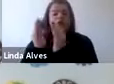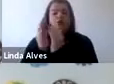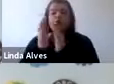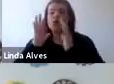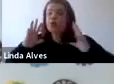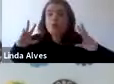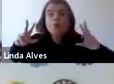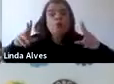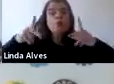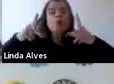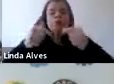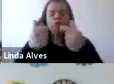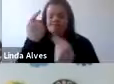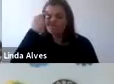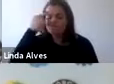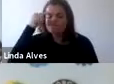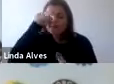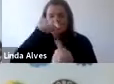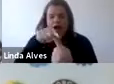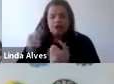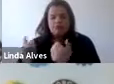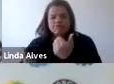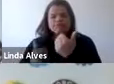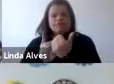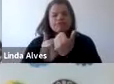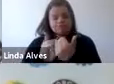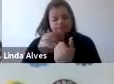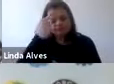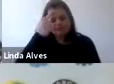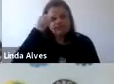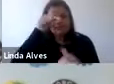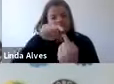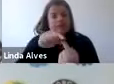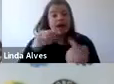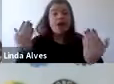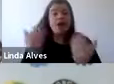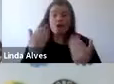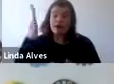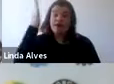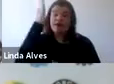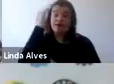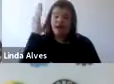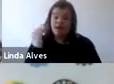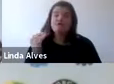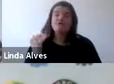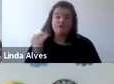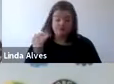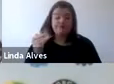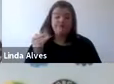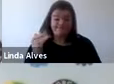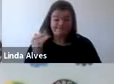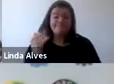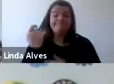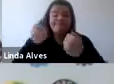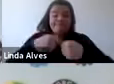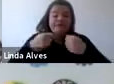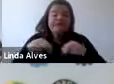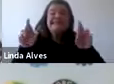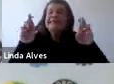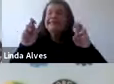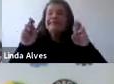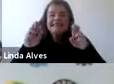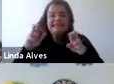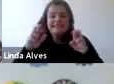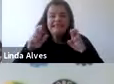está em pensamento, apoiando vocês. E como a nossa questão agora ela é nacional, nós precisamos que tudo dê certo para